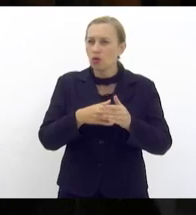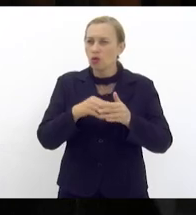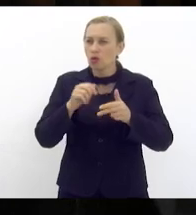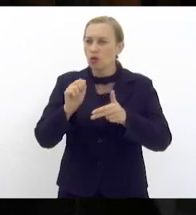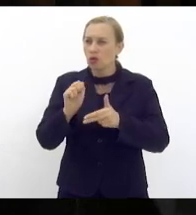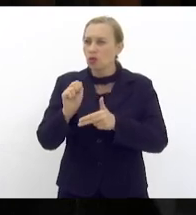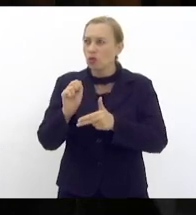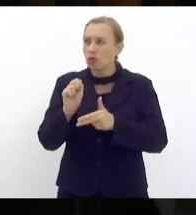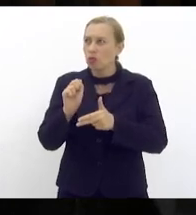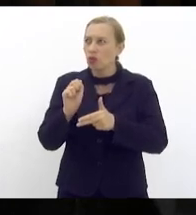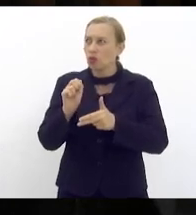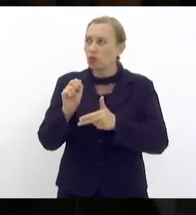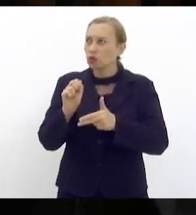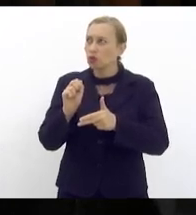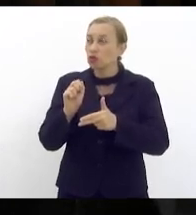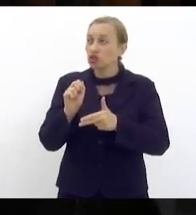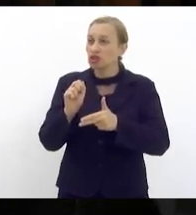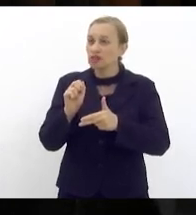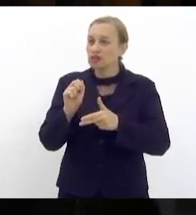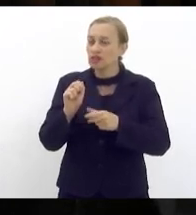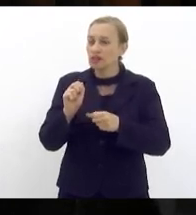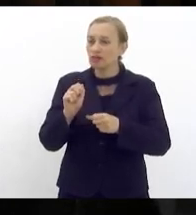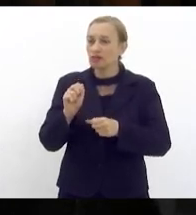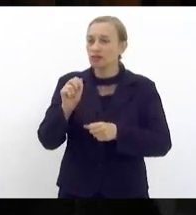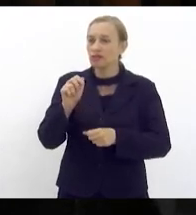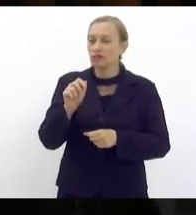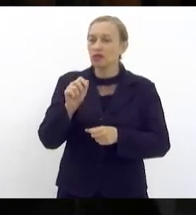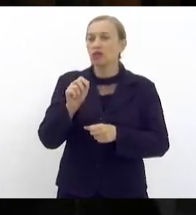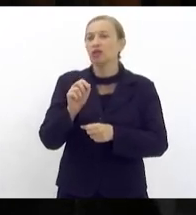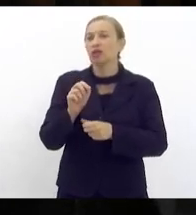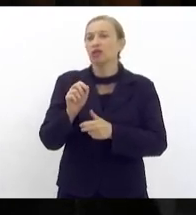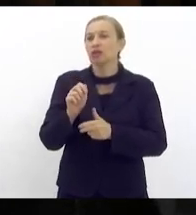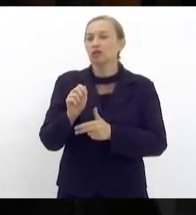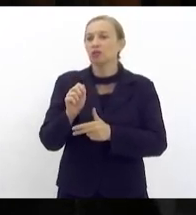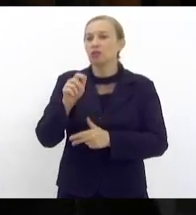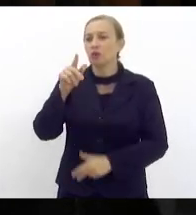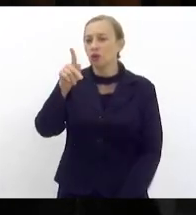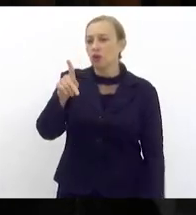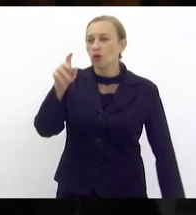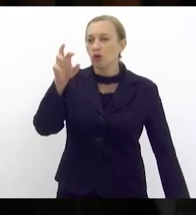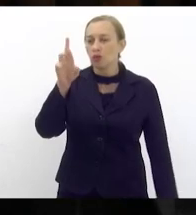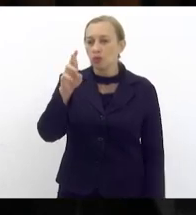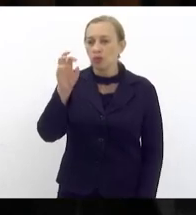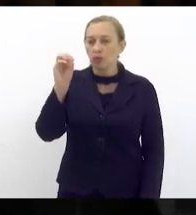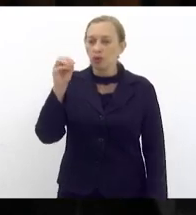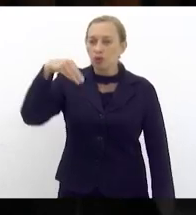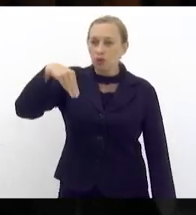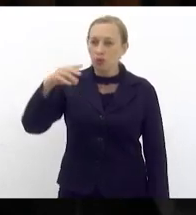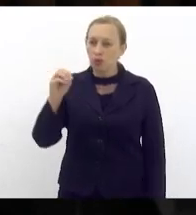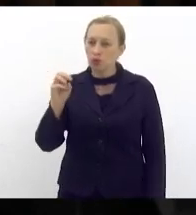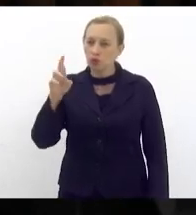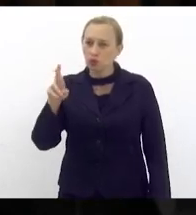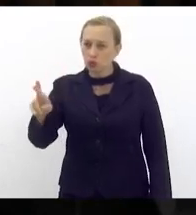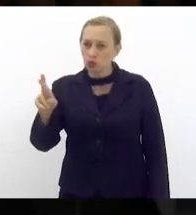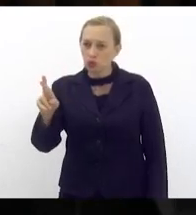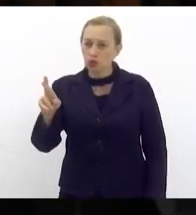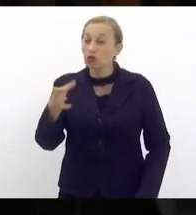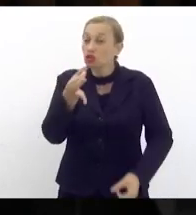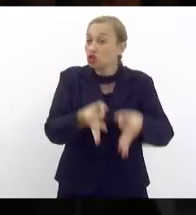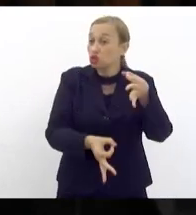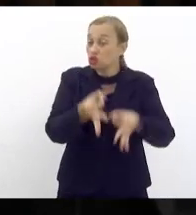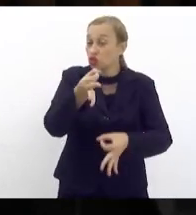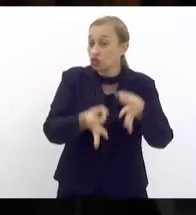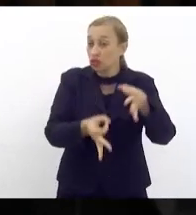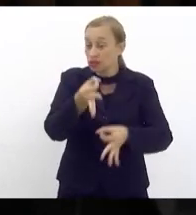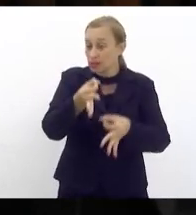um promotor de justiça Então não é questão de educação